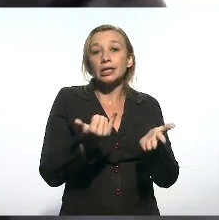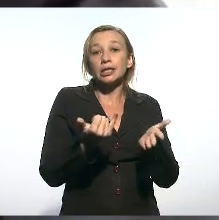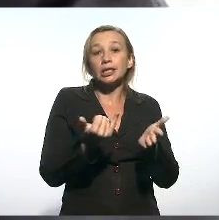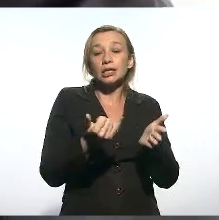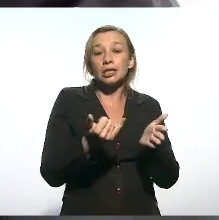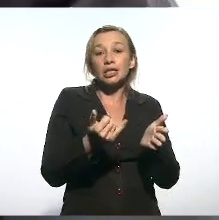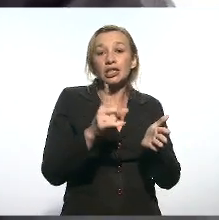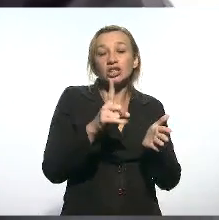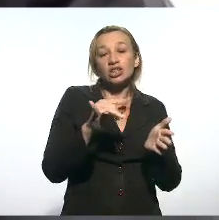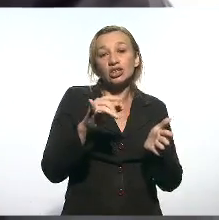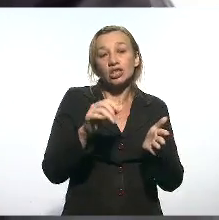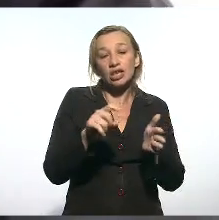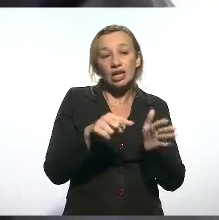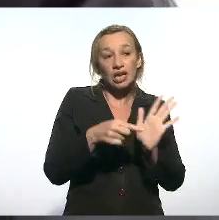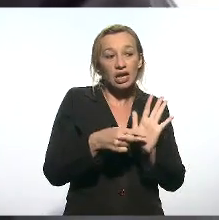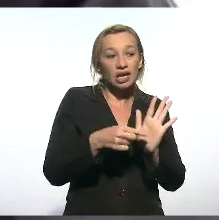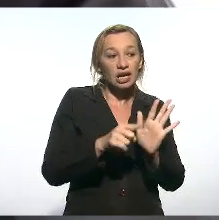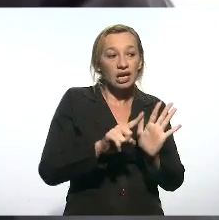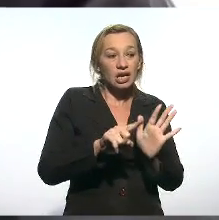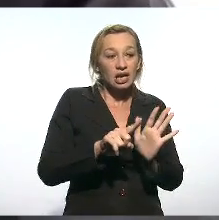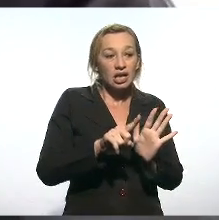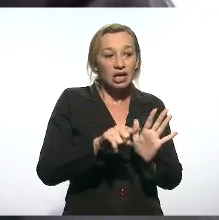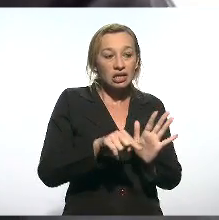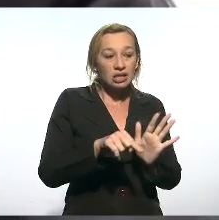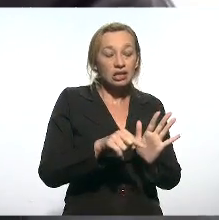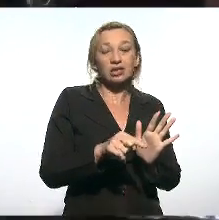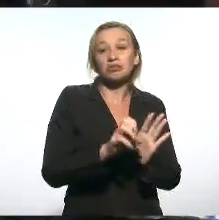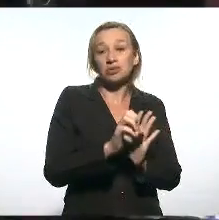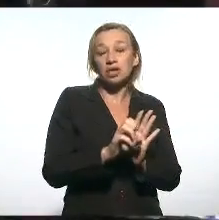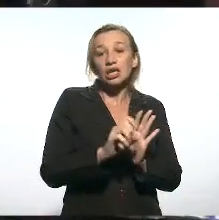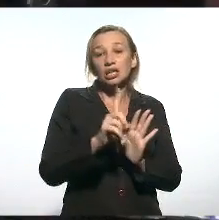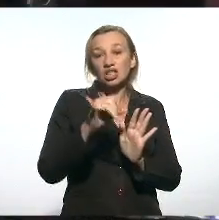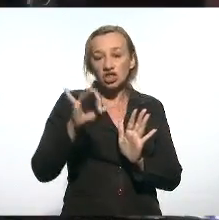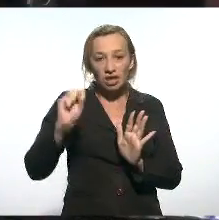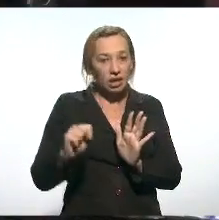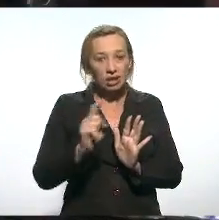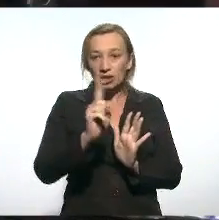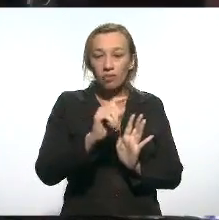menos burocracia. Então, eu voto não, senhor presidente. Deputado Samuel Malafaia.